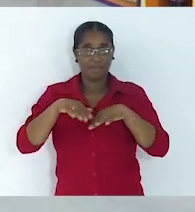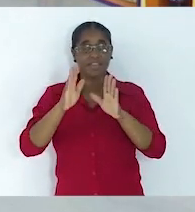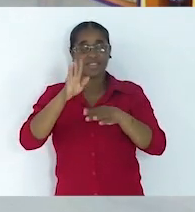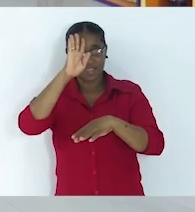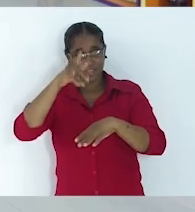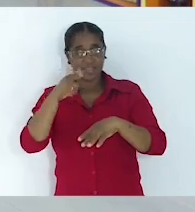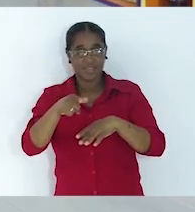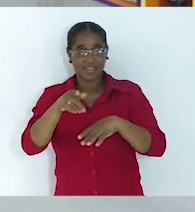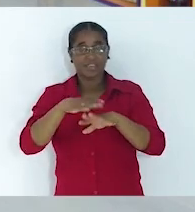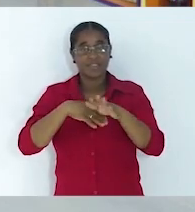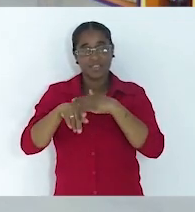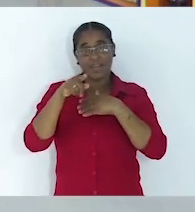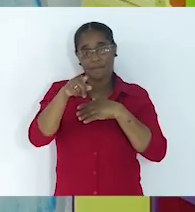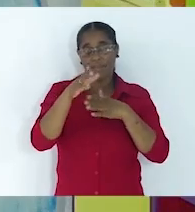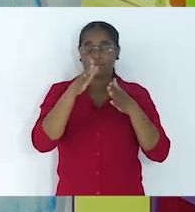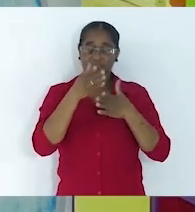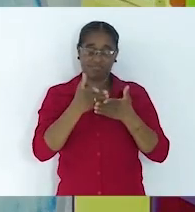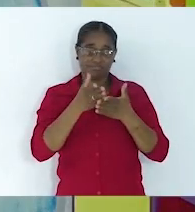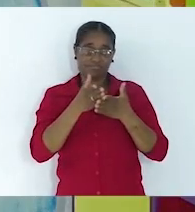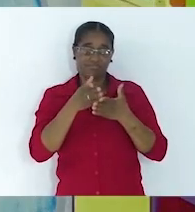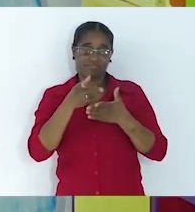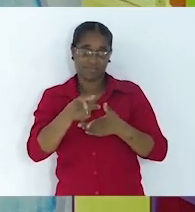sabes, tens que fazer a tua parte.